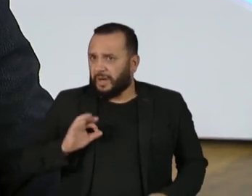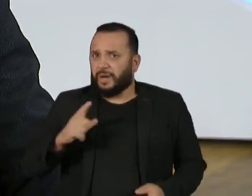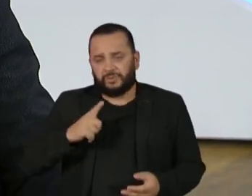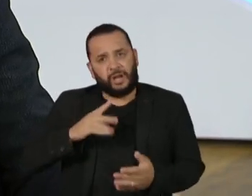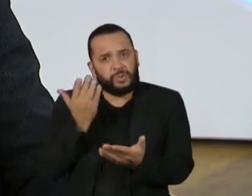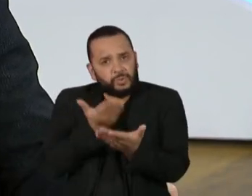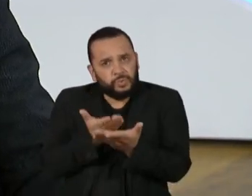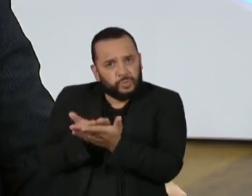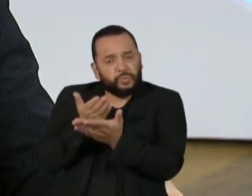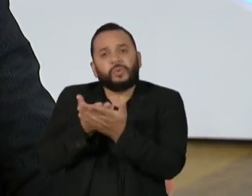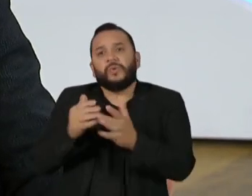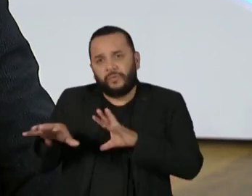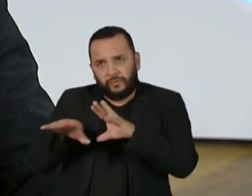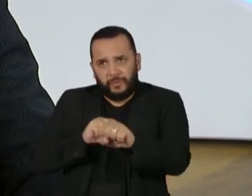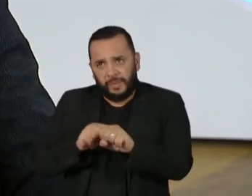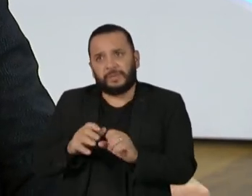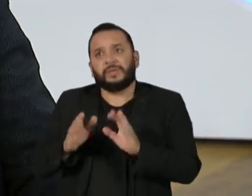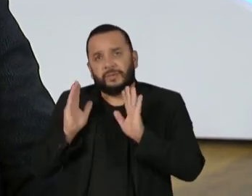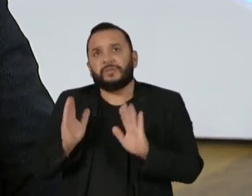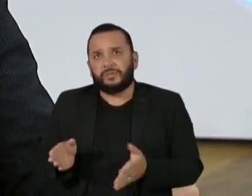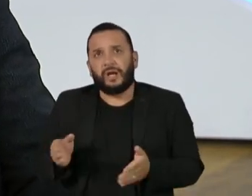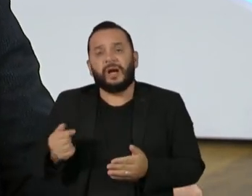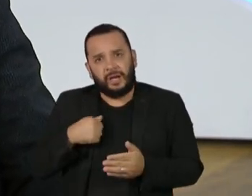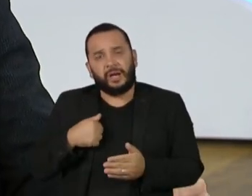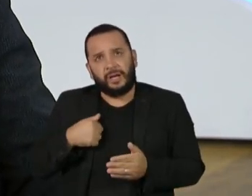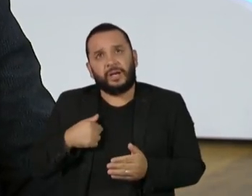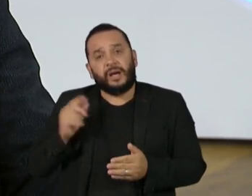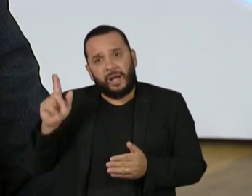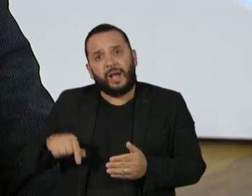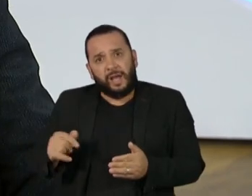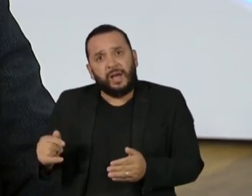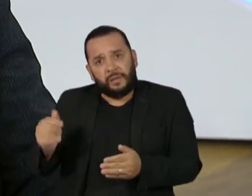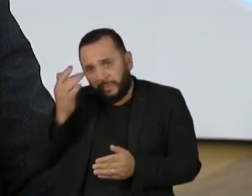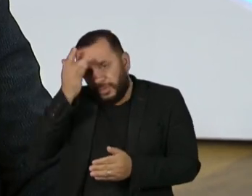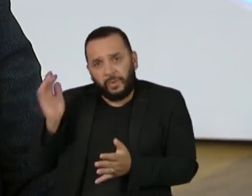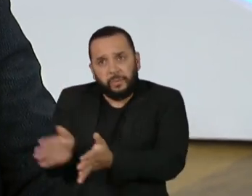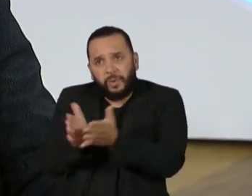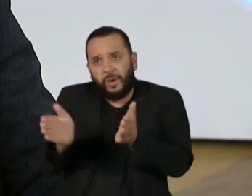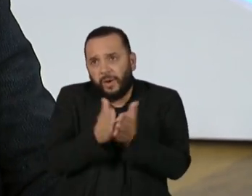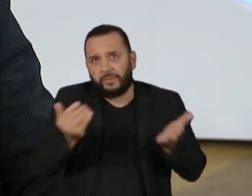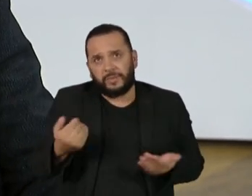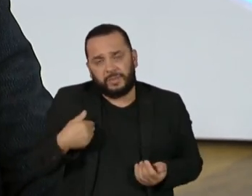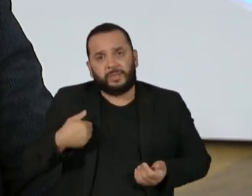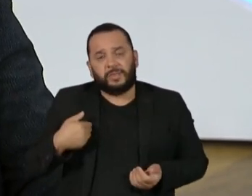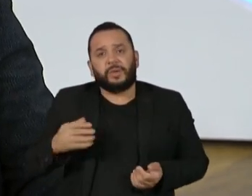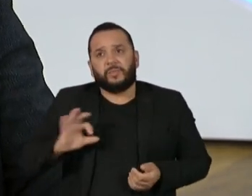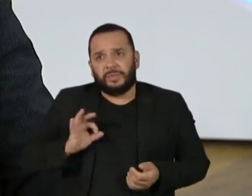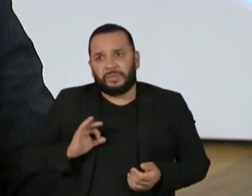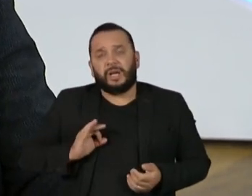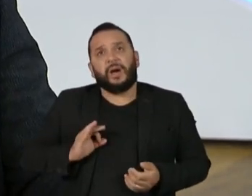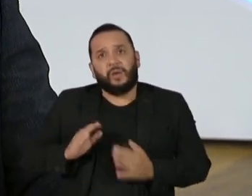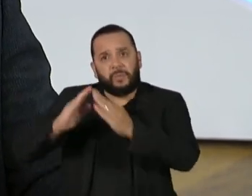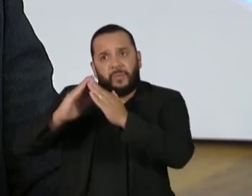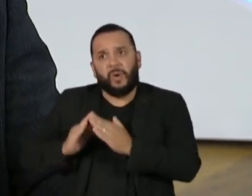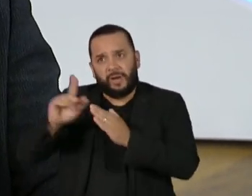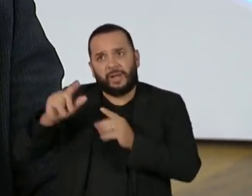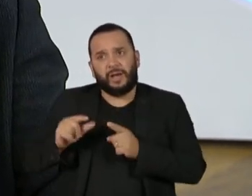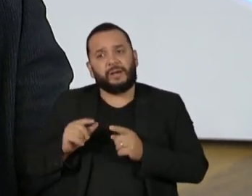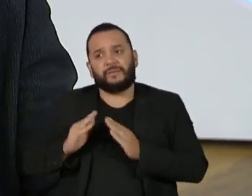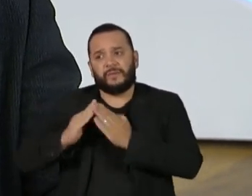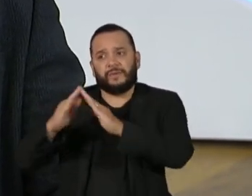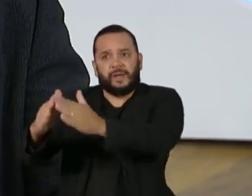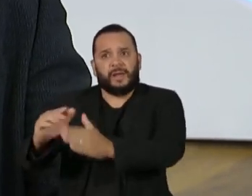do soldado segundo a classe que entra na polícia ele vem da das camadas mais baixas da sociedade o policial que mora na periferia eu lembro vocês Aquele